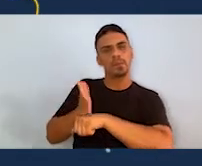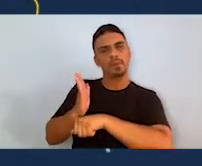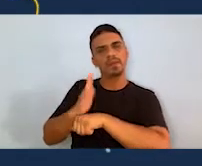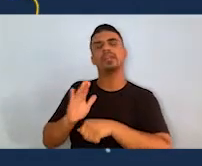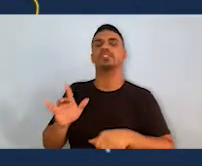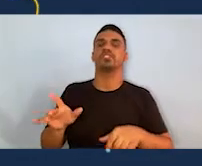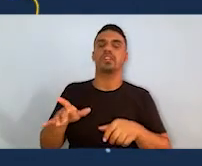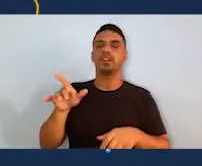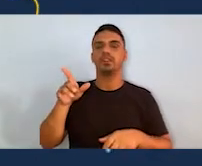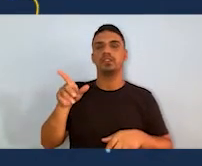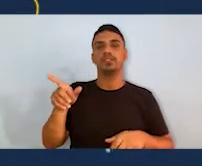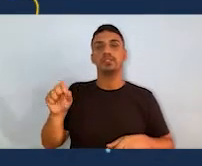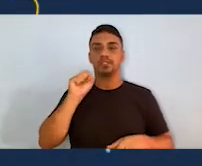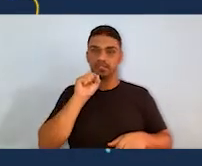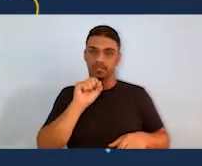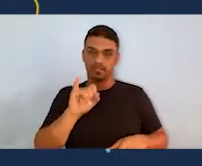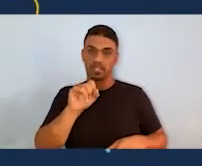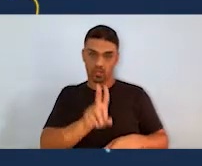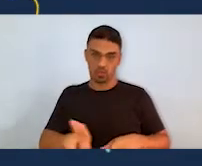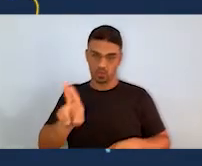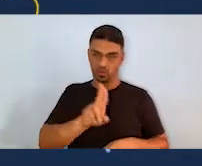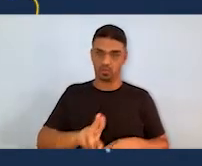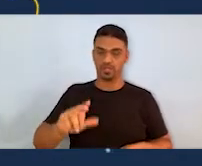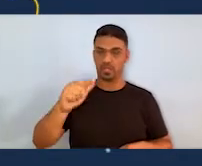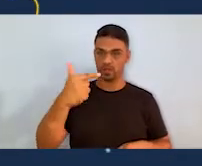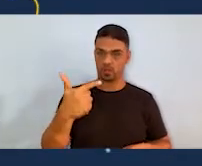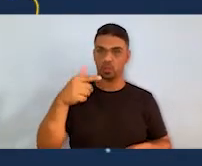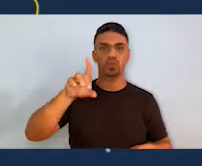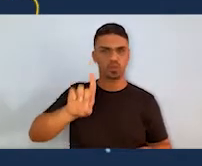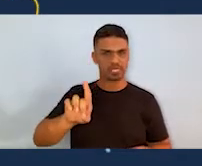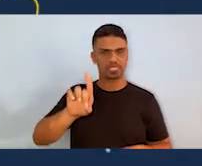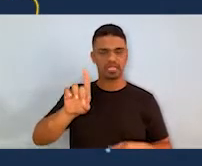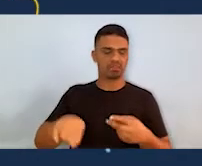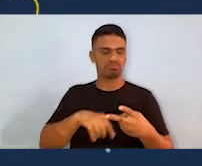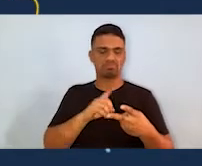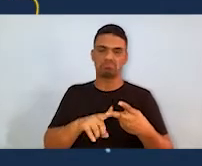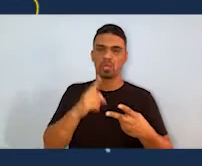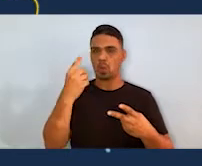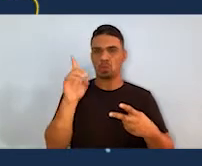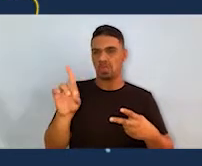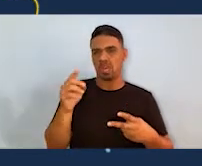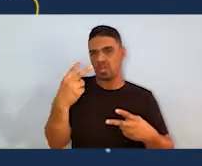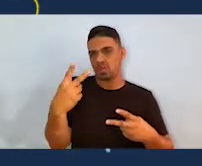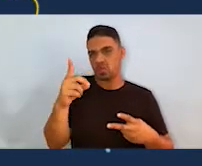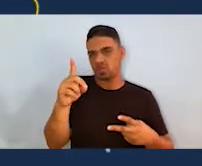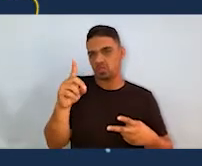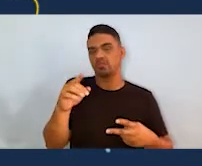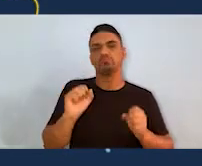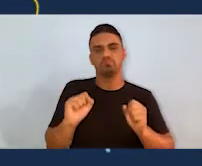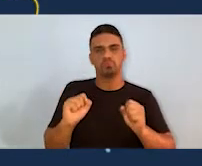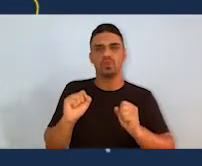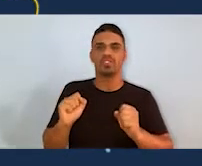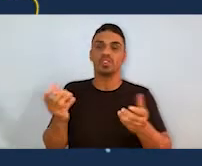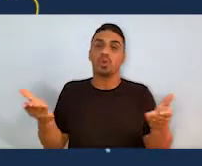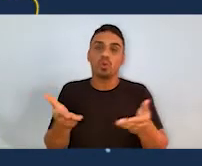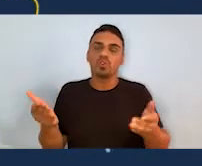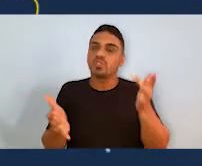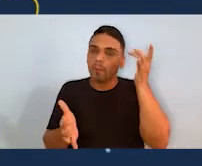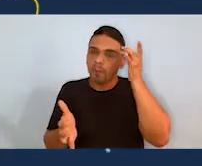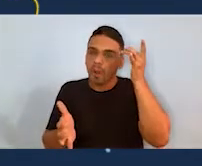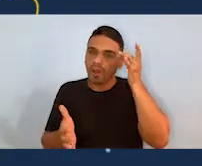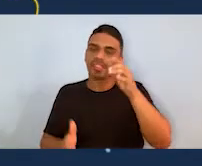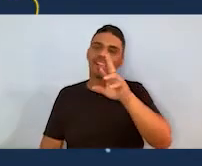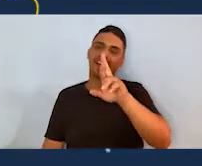falei, qualquer coisa que envolva arte 2D em geral, você pode usar, somente hoje com essa moda de retrô, então você